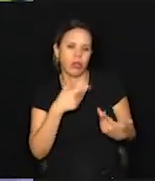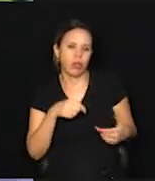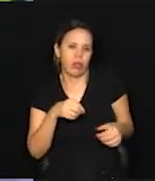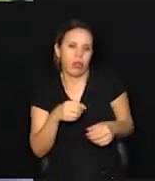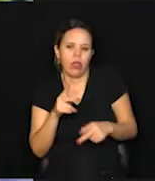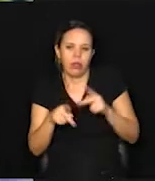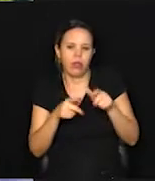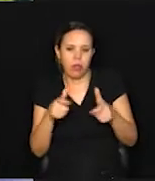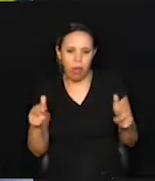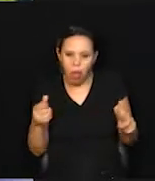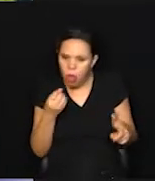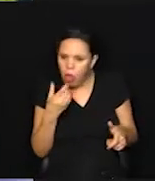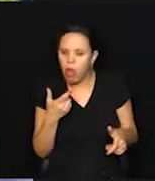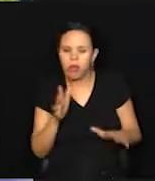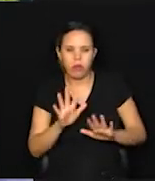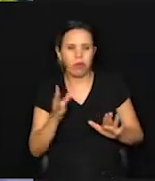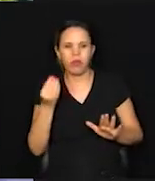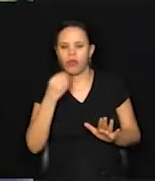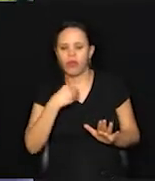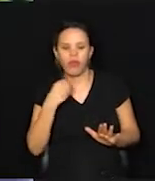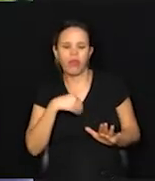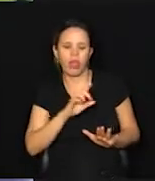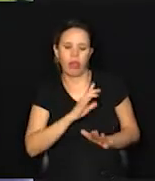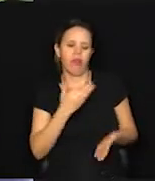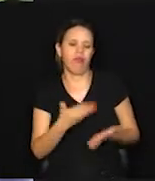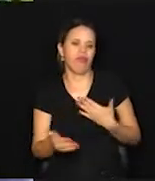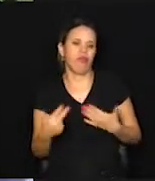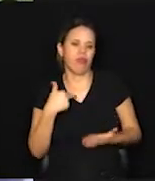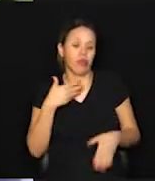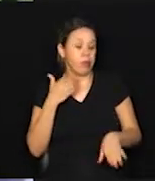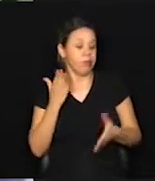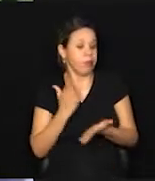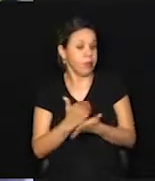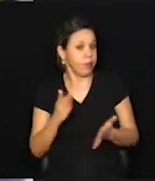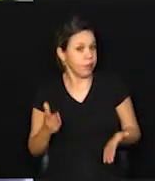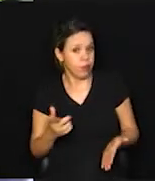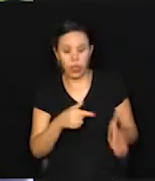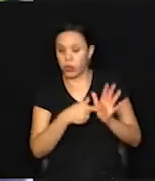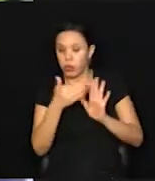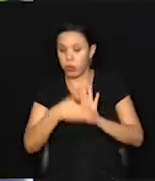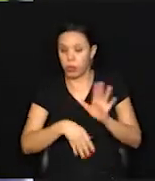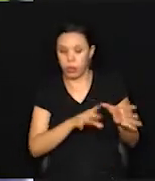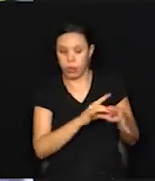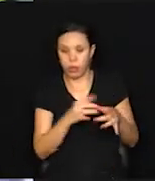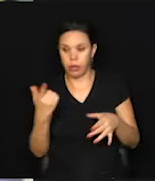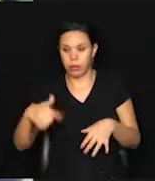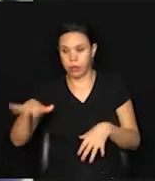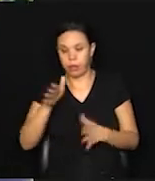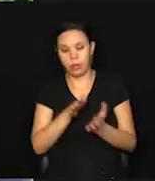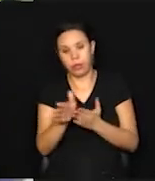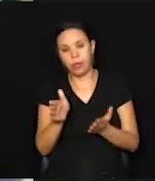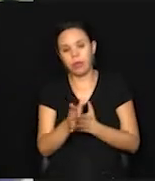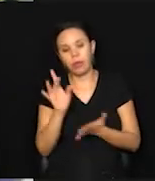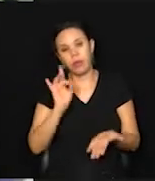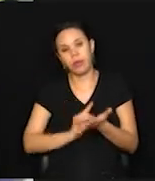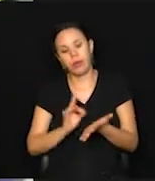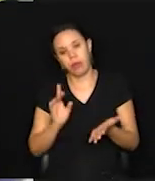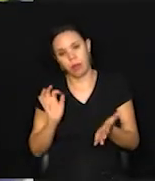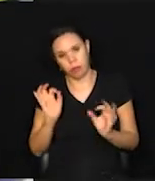fracassou. Não foi demonstrado em outros contextos que aquilo que estava naquela publicação original se confirmou na